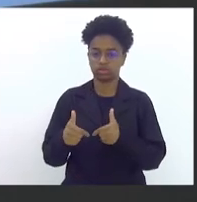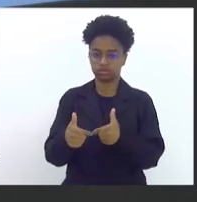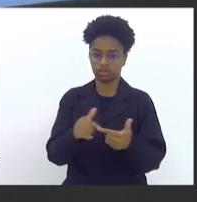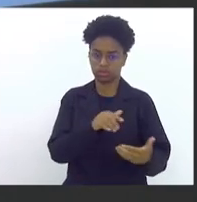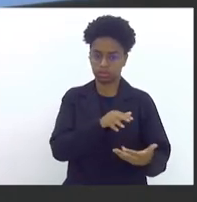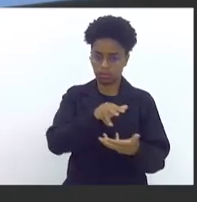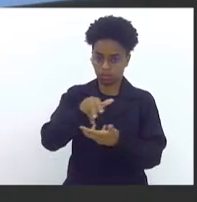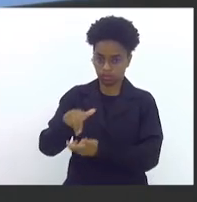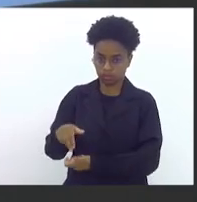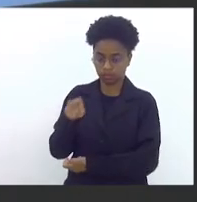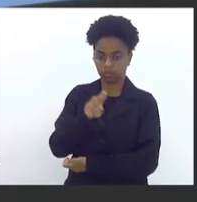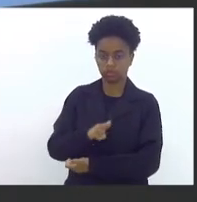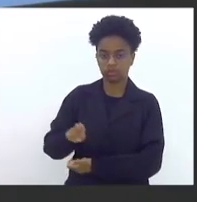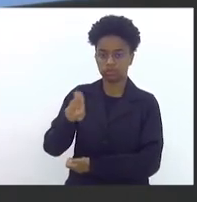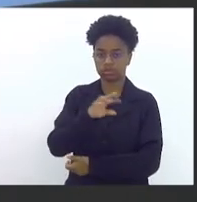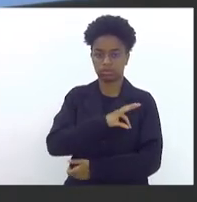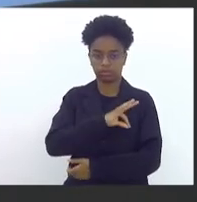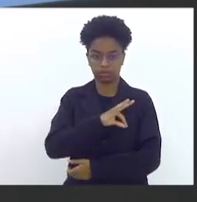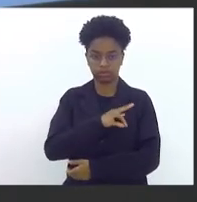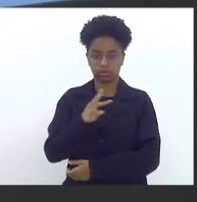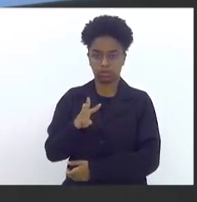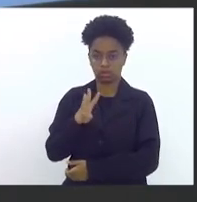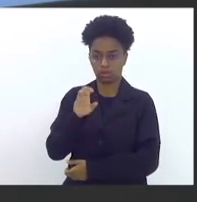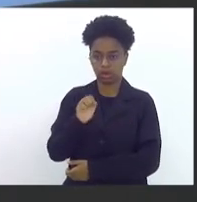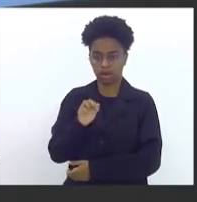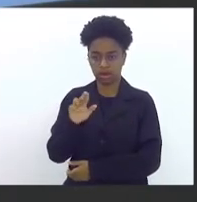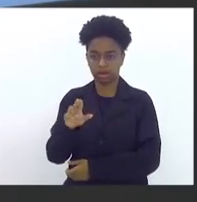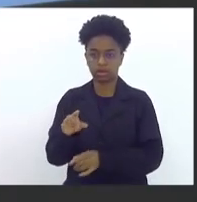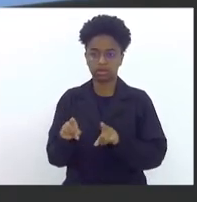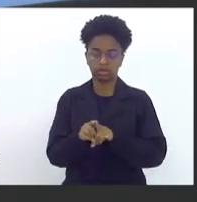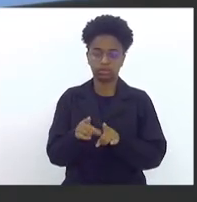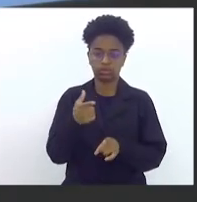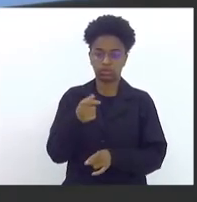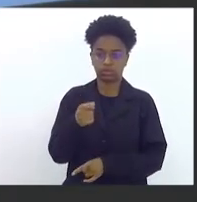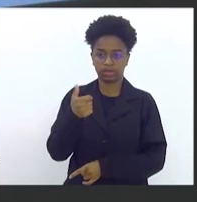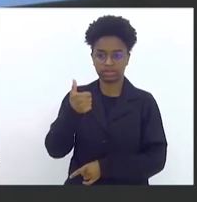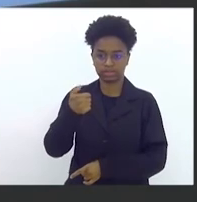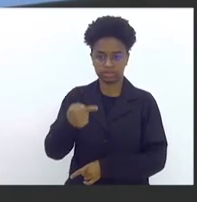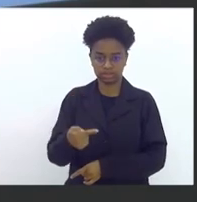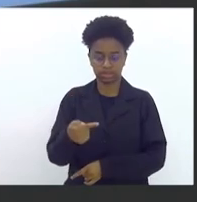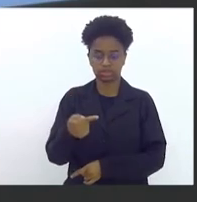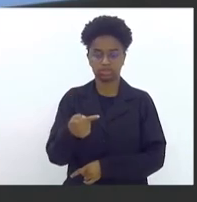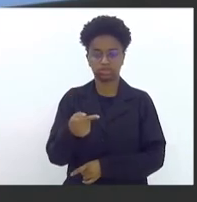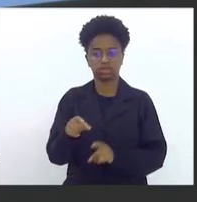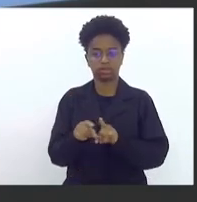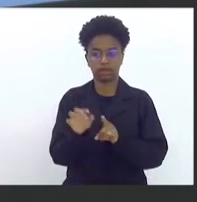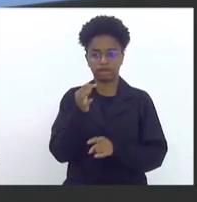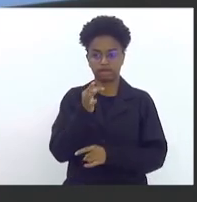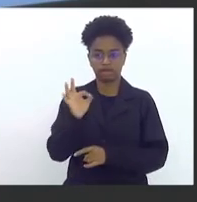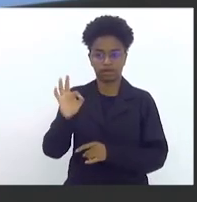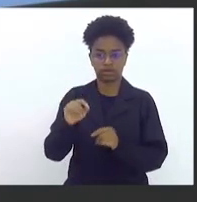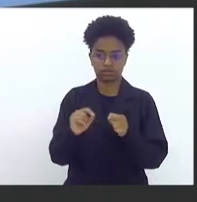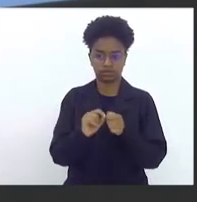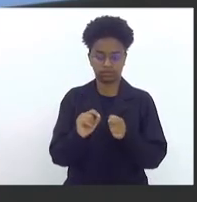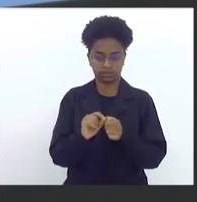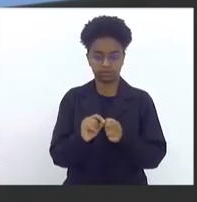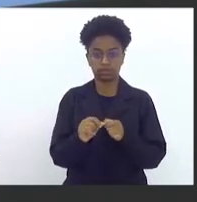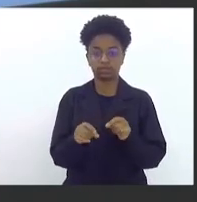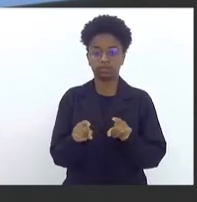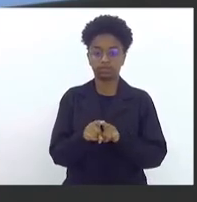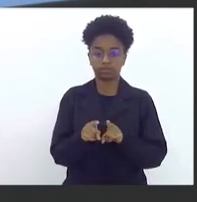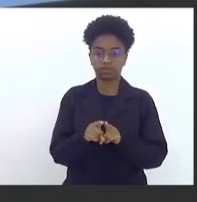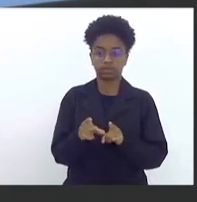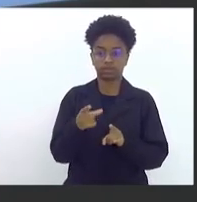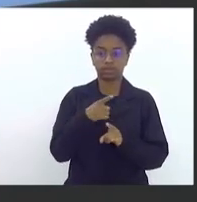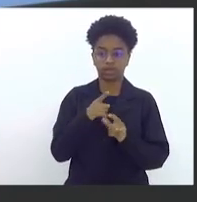mundiais usando Justamente por isso é 2017 a França fez isso é a operação era uma